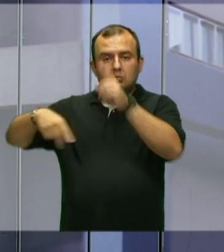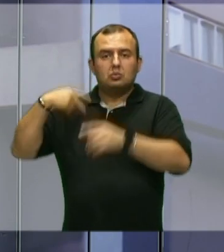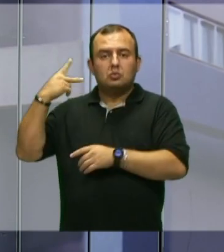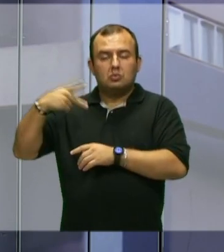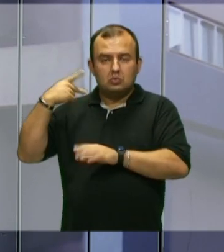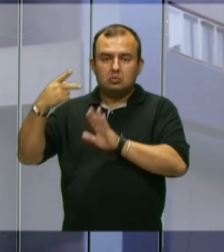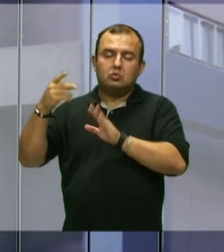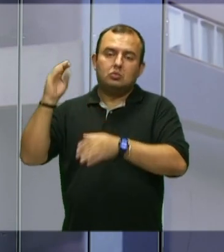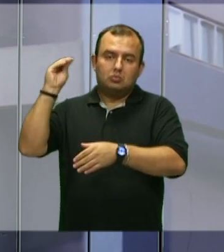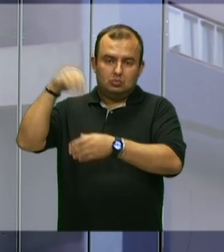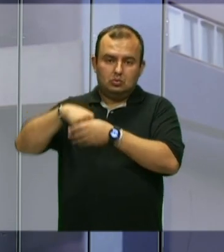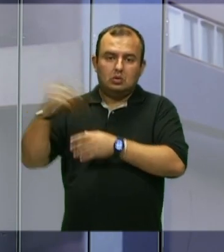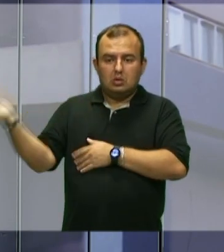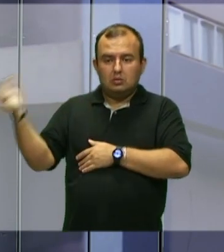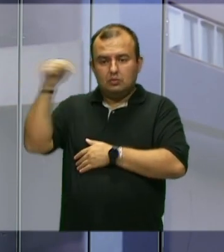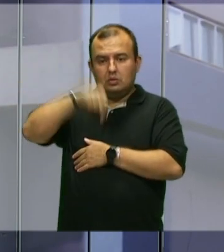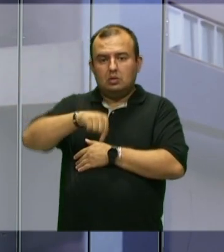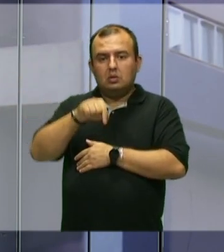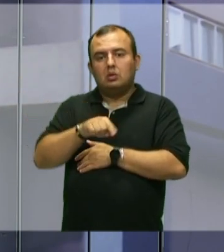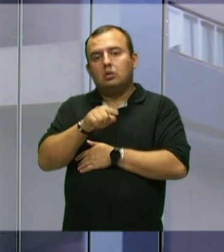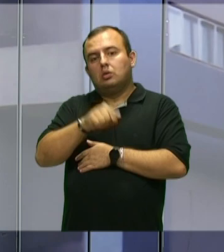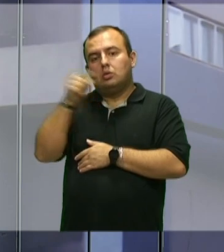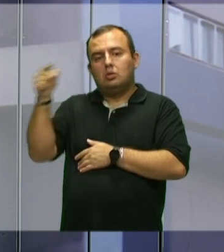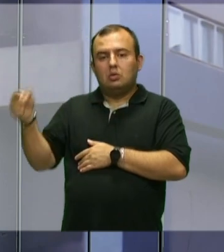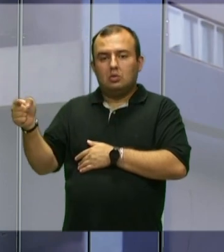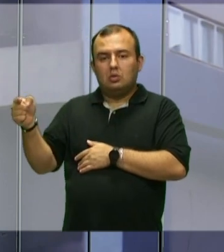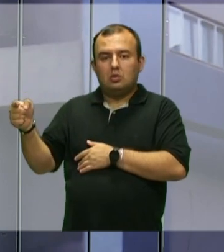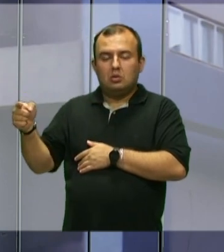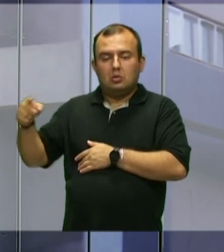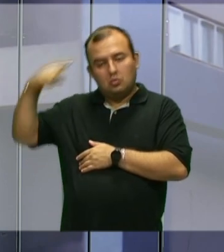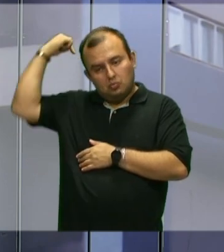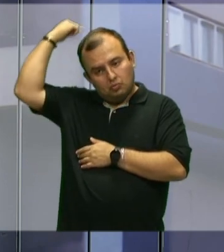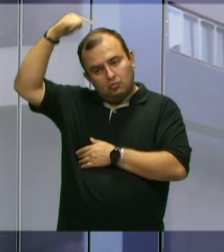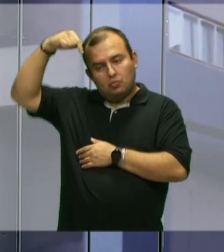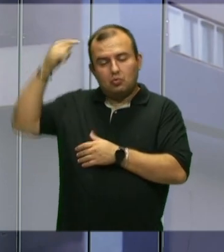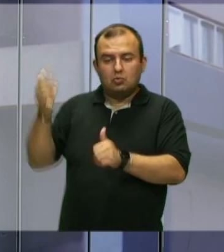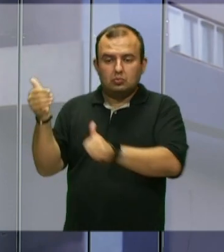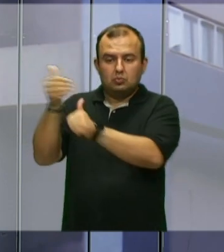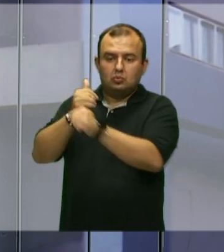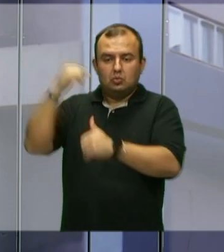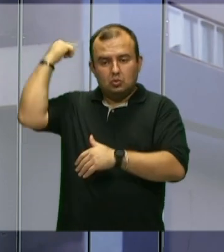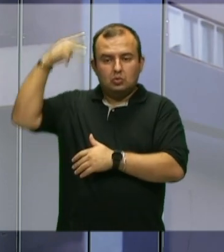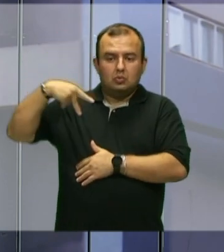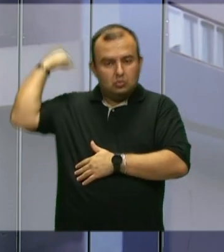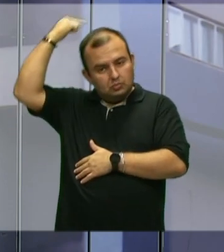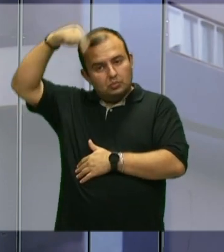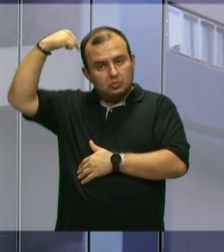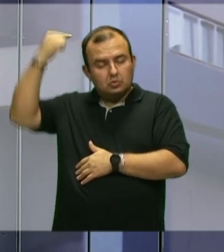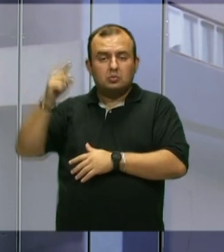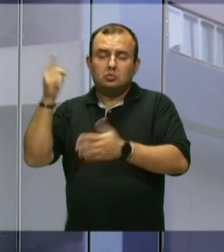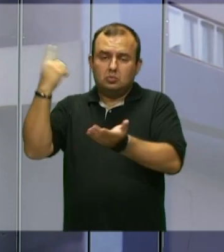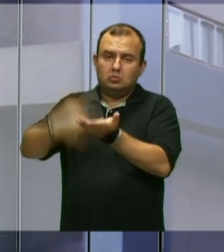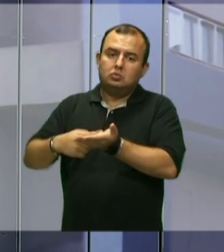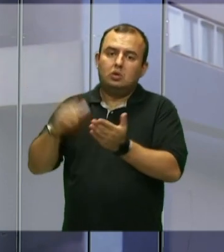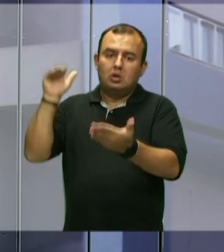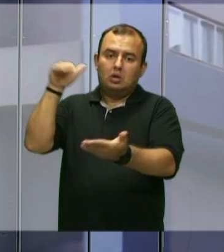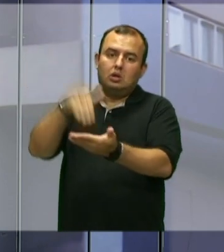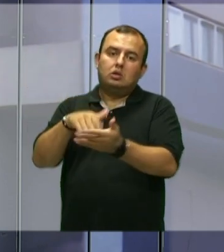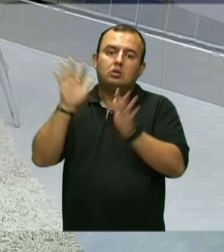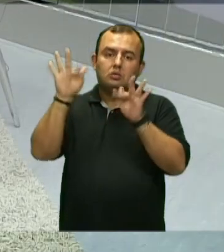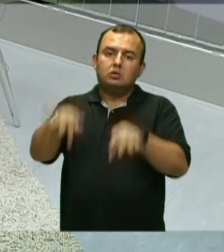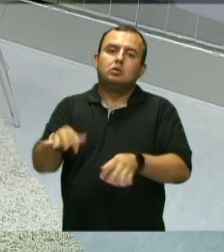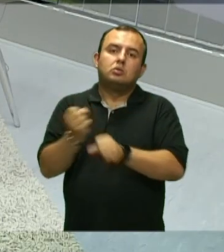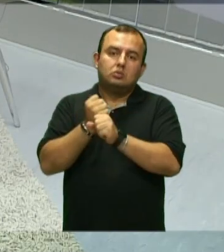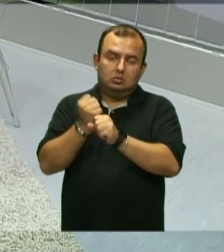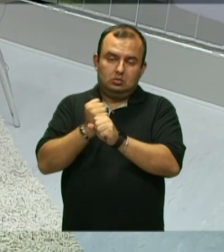eleições. Ela vem para cá e eu acabo indo para o gabinete do vereador Paulinho Amandio, num compromisso de ficar até o final desse